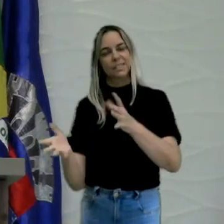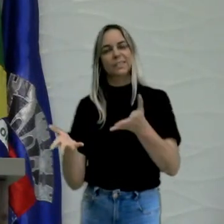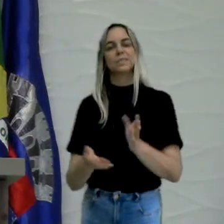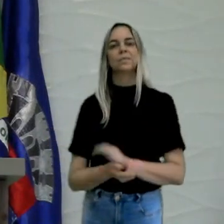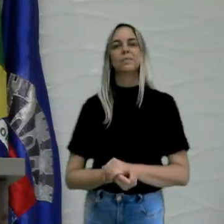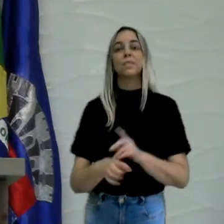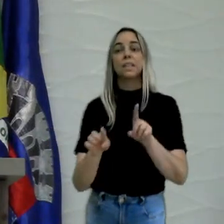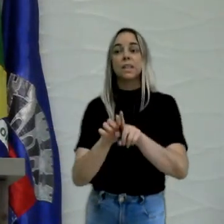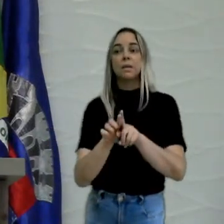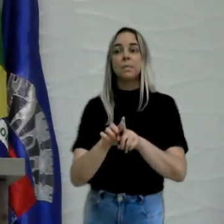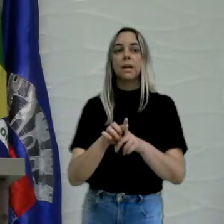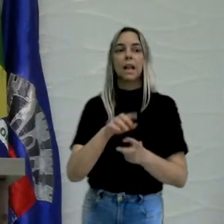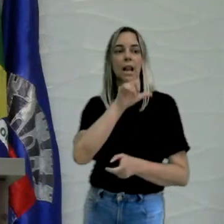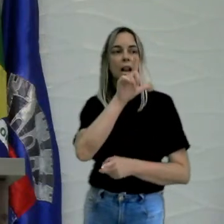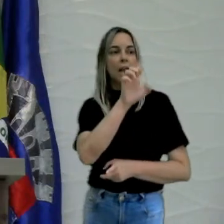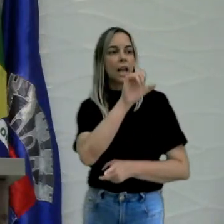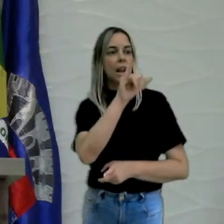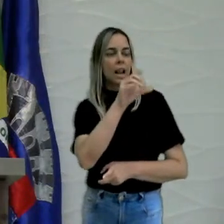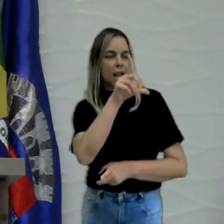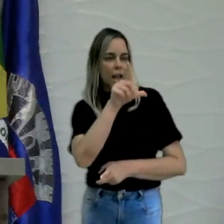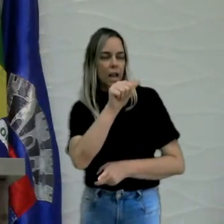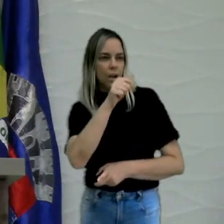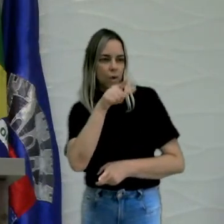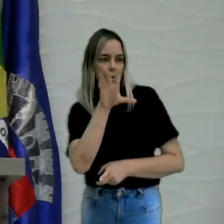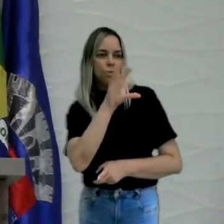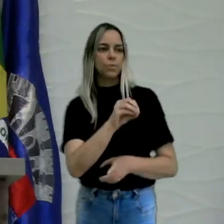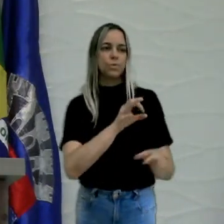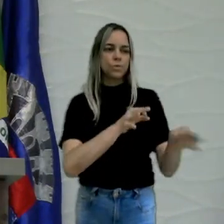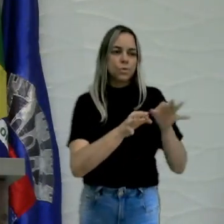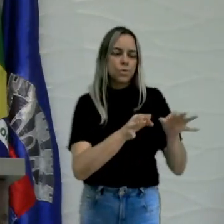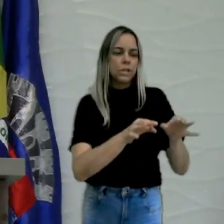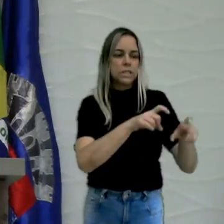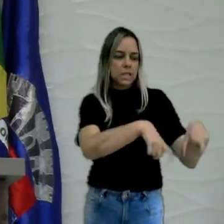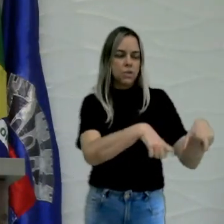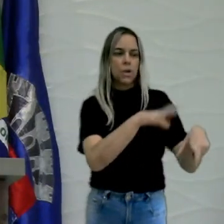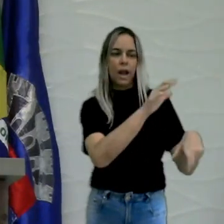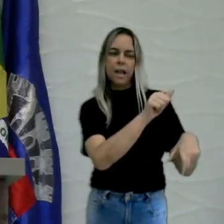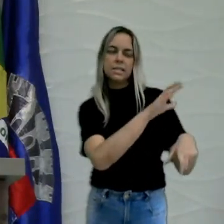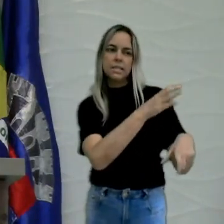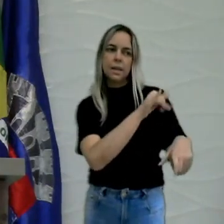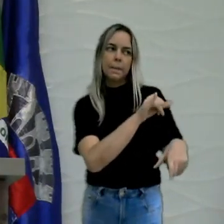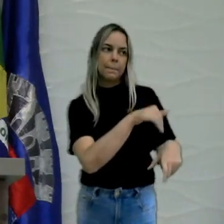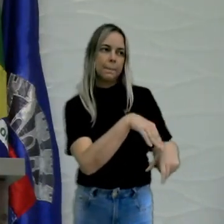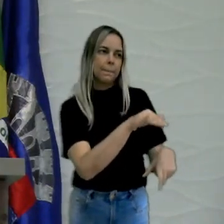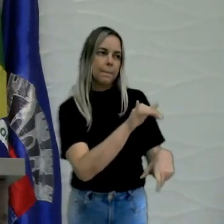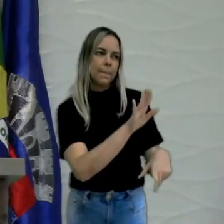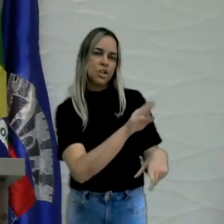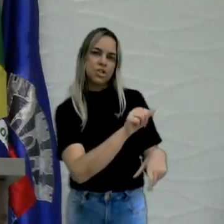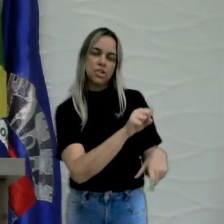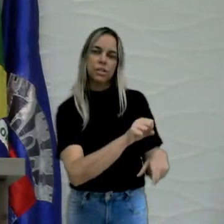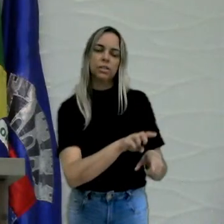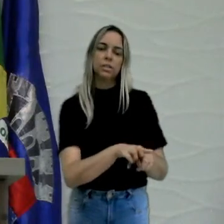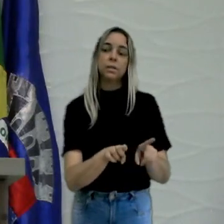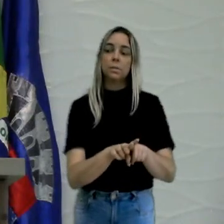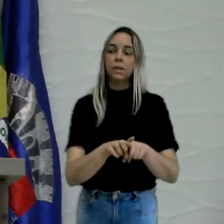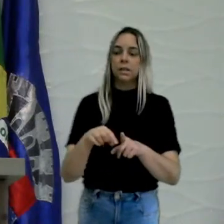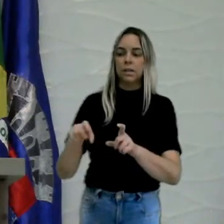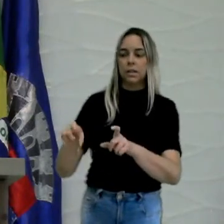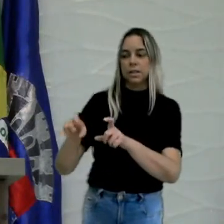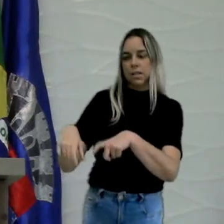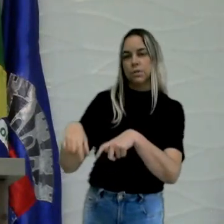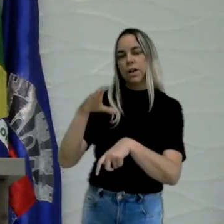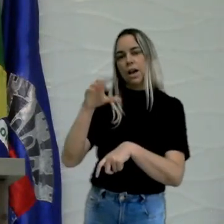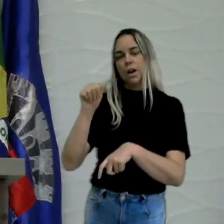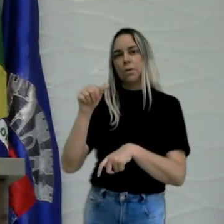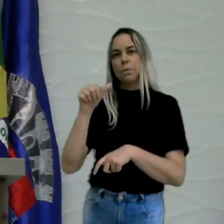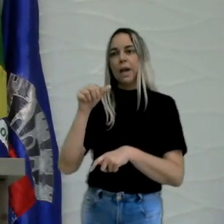Pessoal lá do leilão, quero parabenizar pela organização do leilão do Sítio Cacimbas. Meu amigo Eli, lá do Sítio Calumbi. Minha